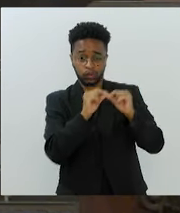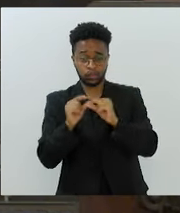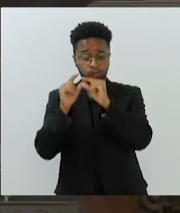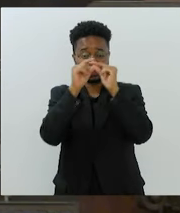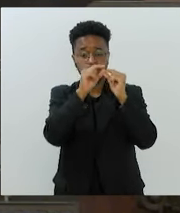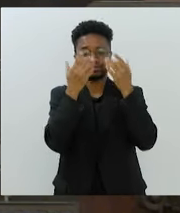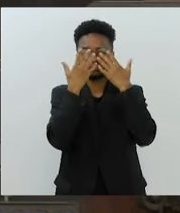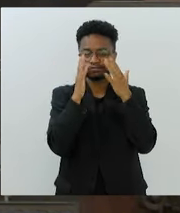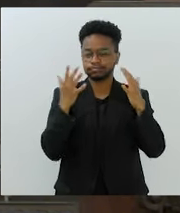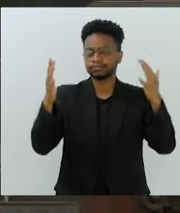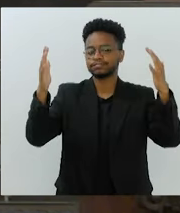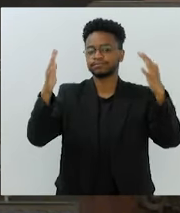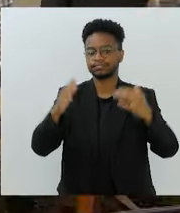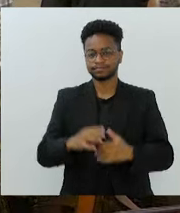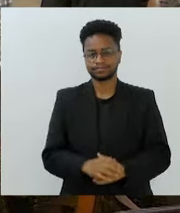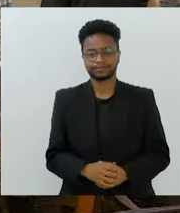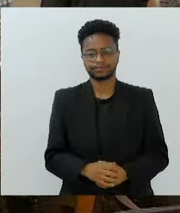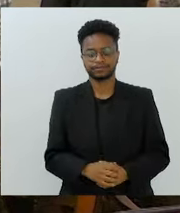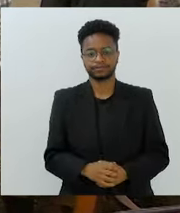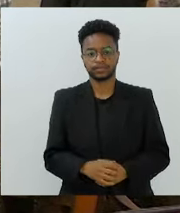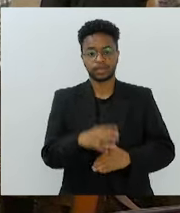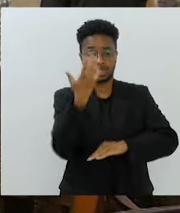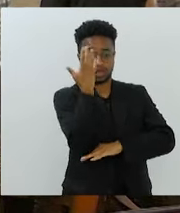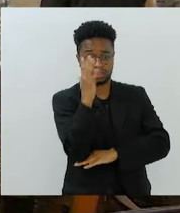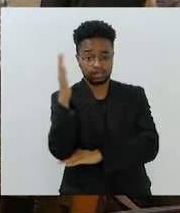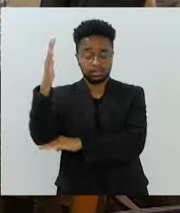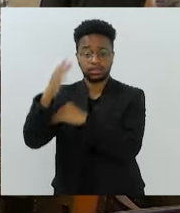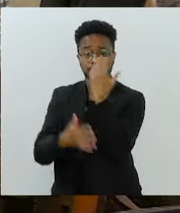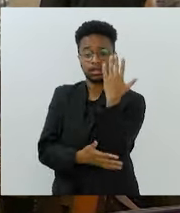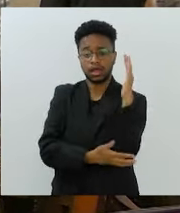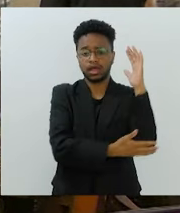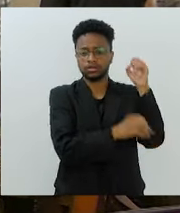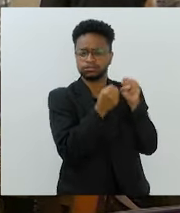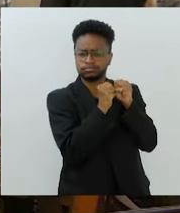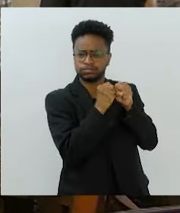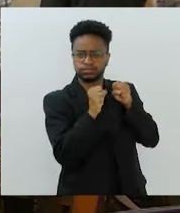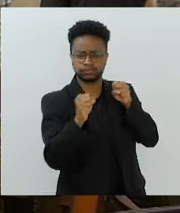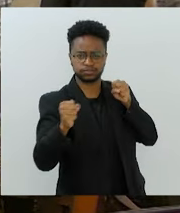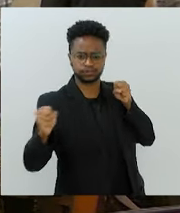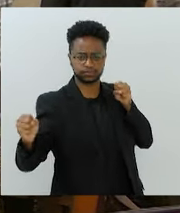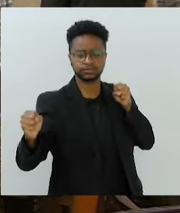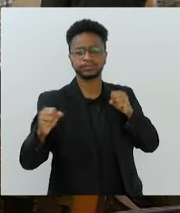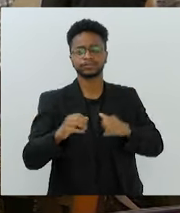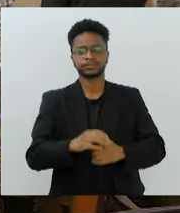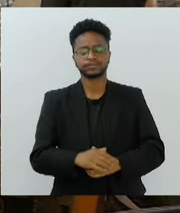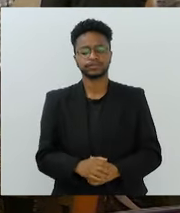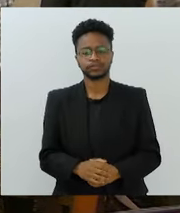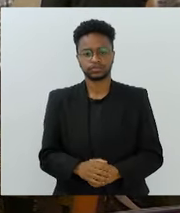Gigante pela própria natureza.